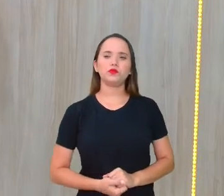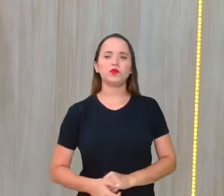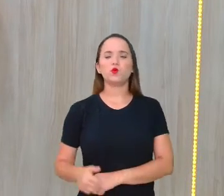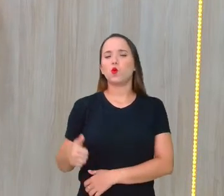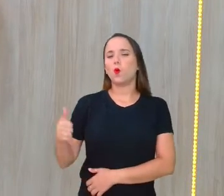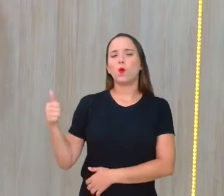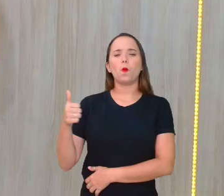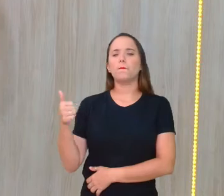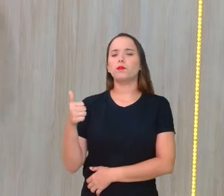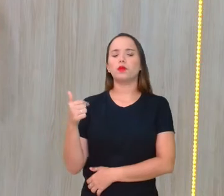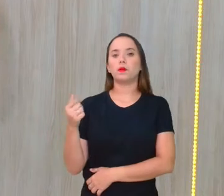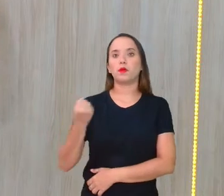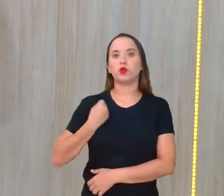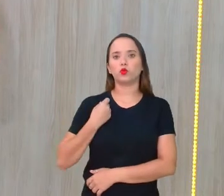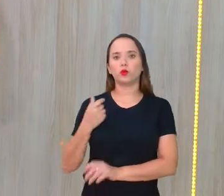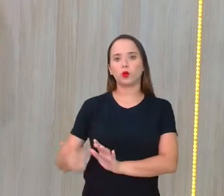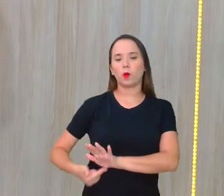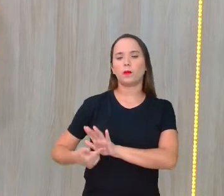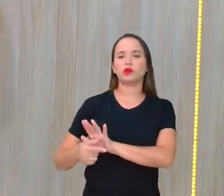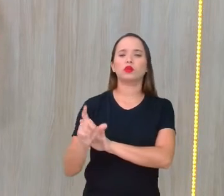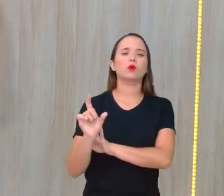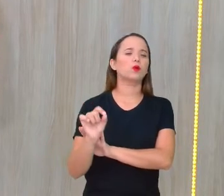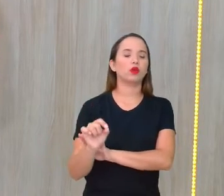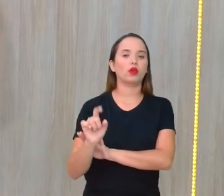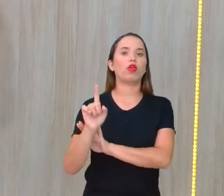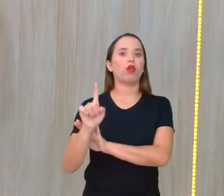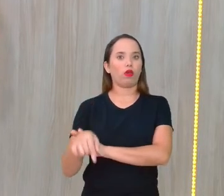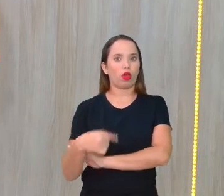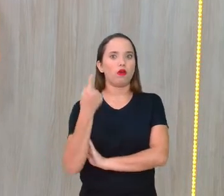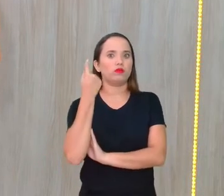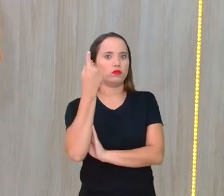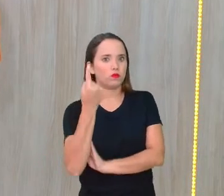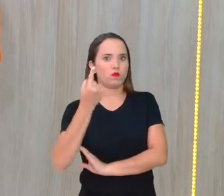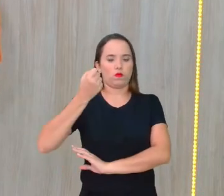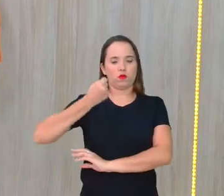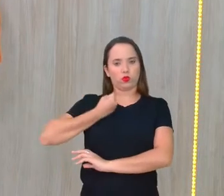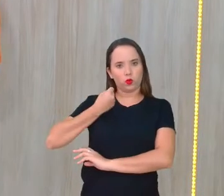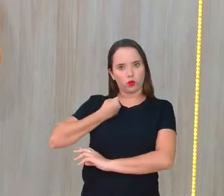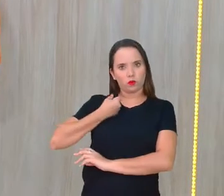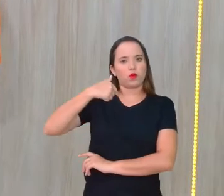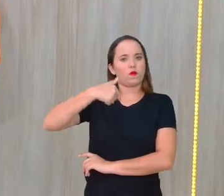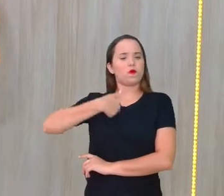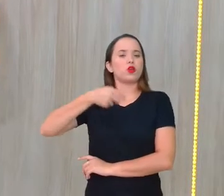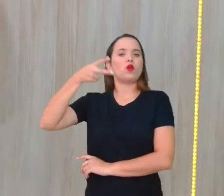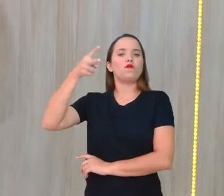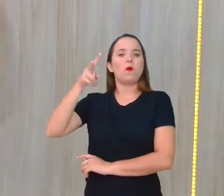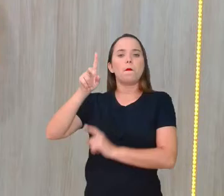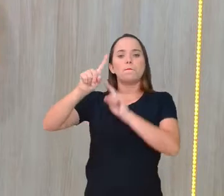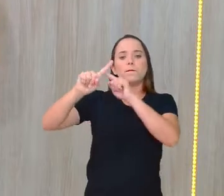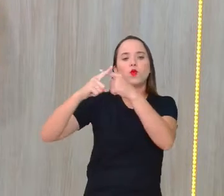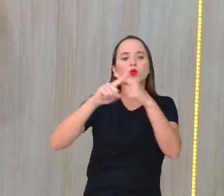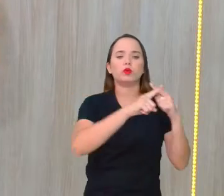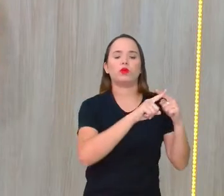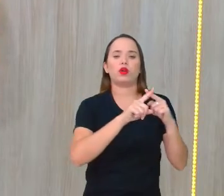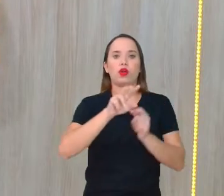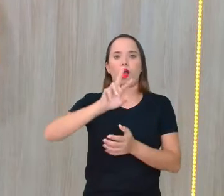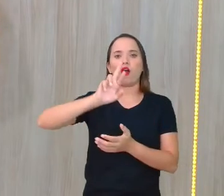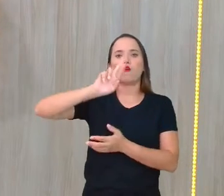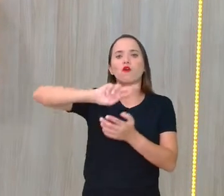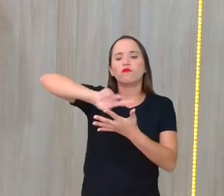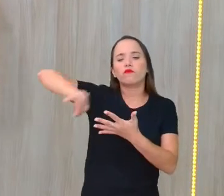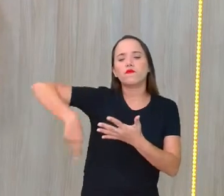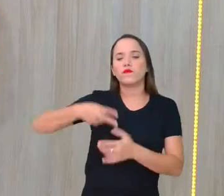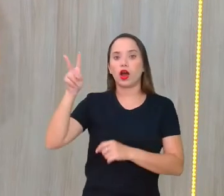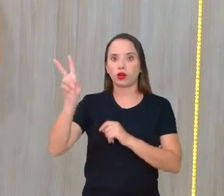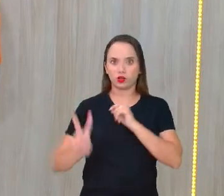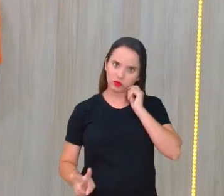primeiro número que eu apresentei ali? É o número para o qual está sendo multiplicado várias e várias vezes ali. Aquele 2 ali, o